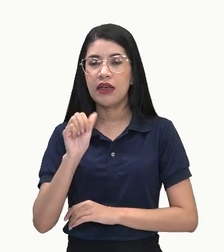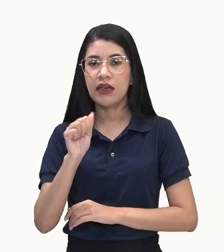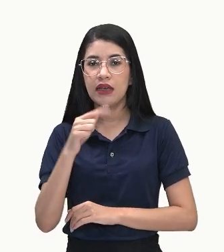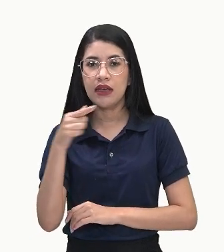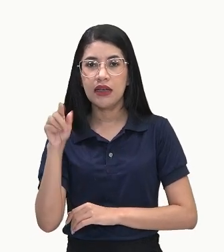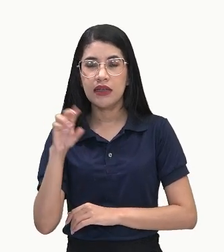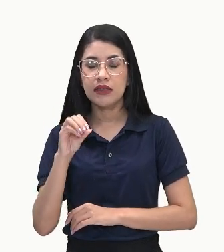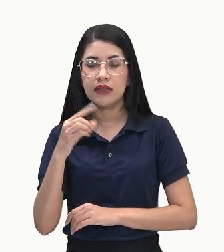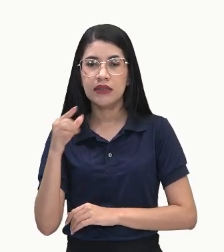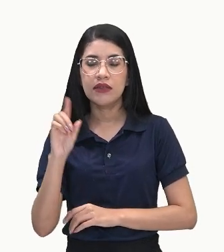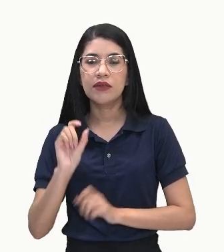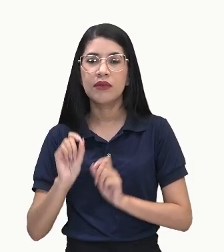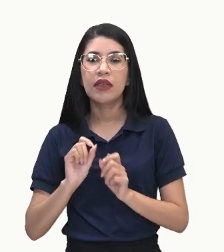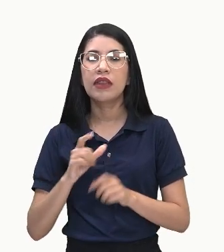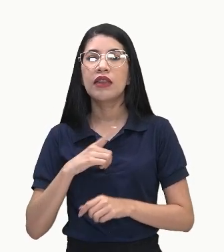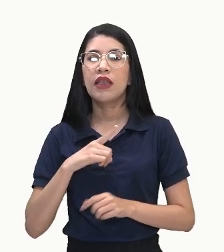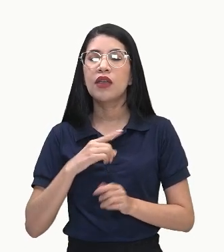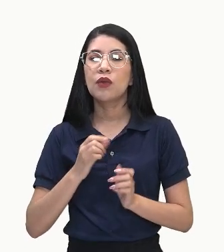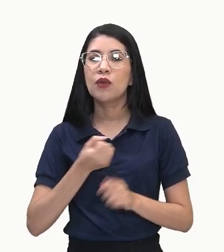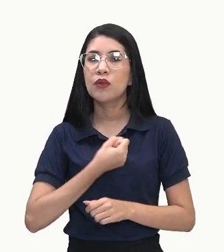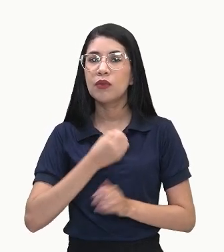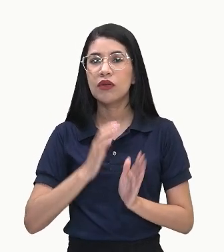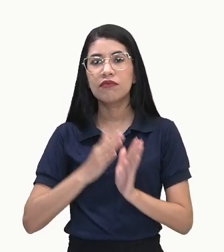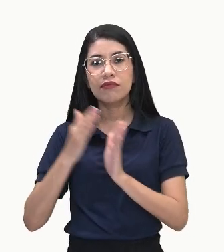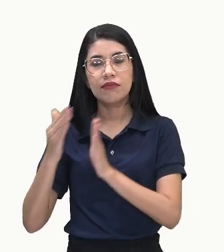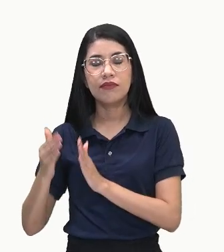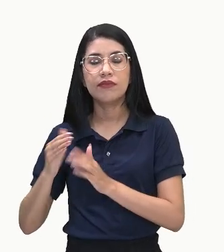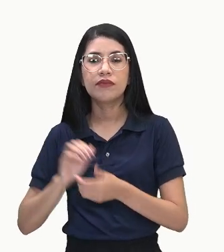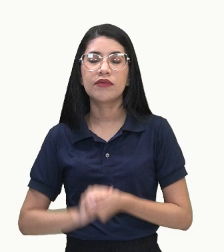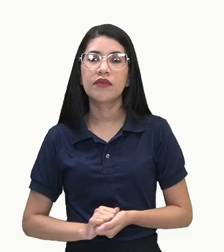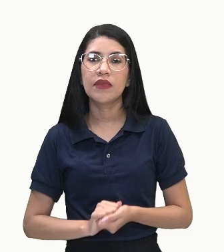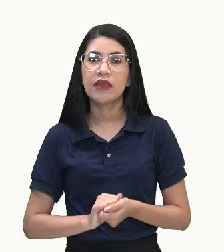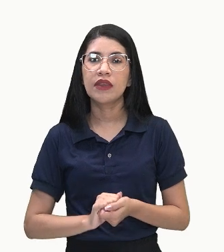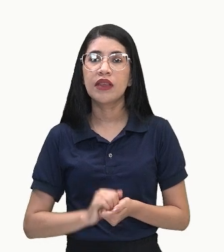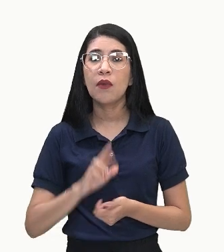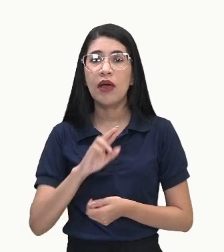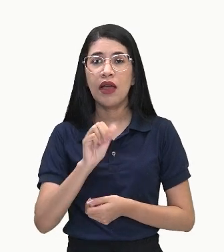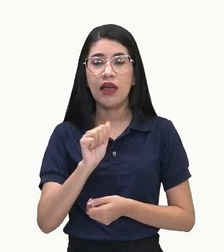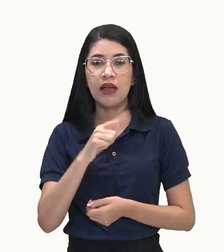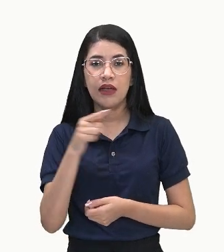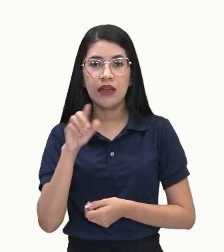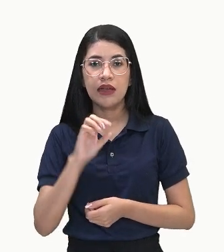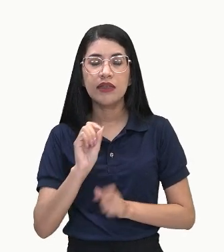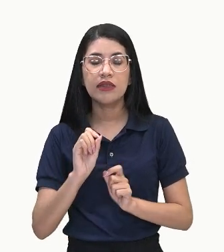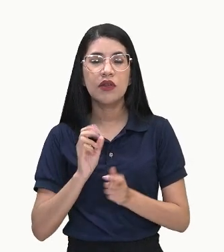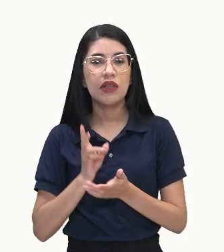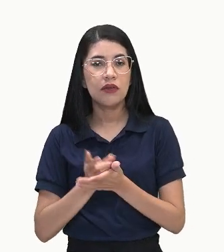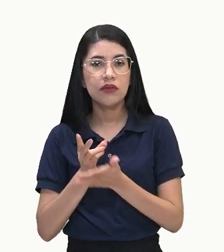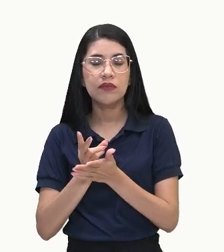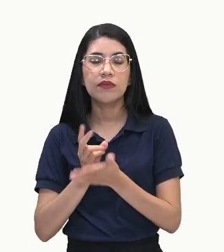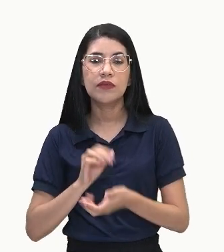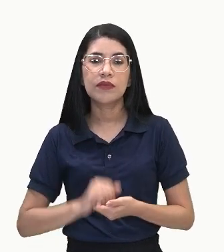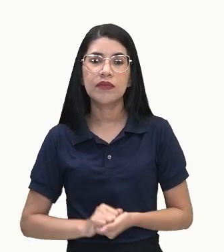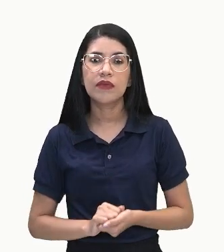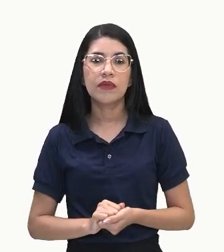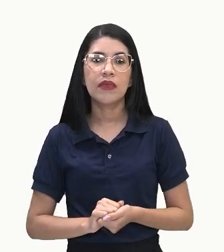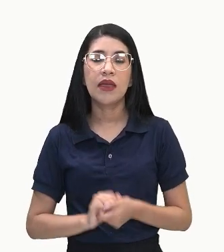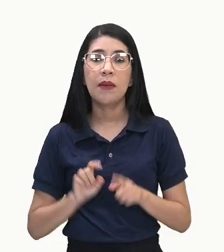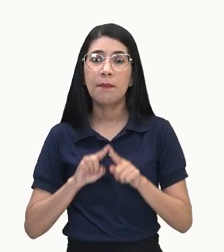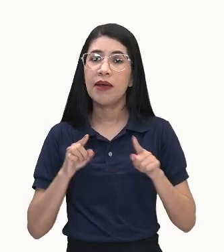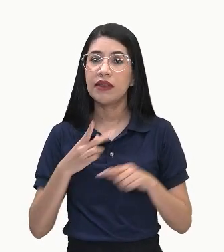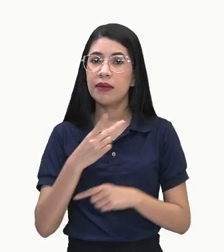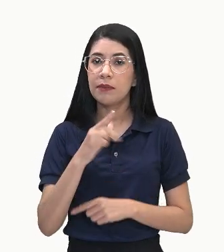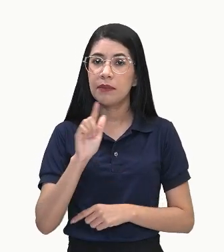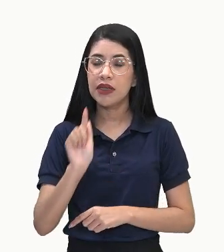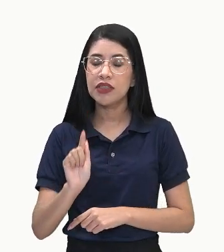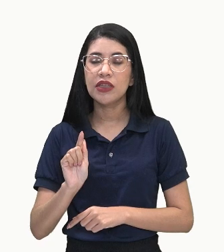Fornece o próximo elemento da sequência. Esse número fixo chama-se razão também. Só que aqui na PG, a gente vai representar a razão